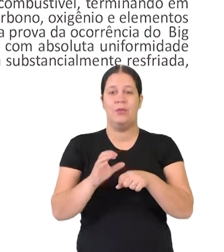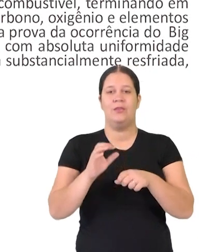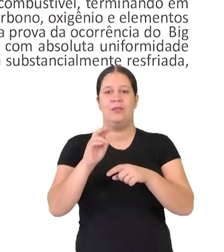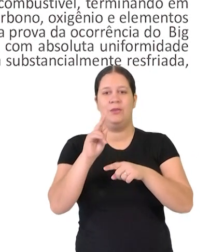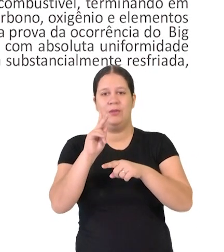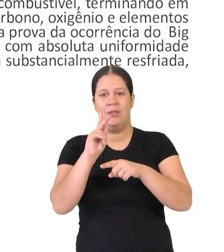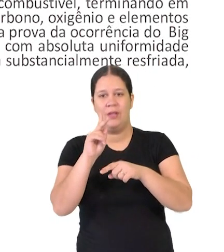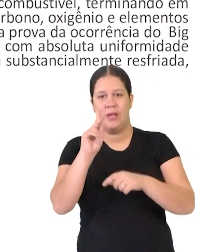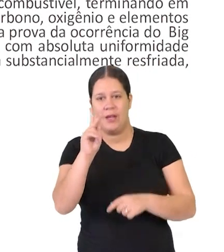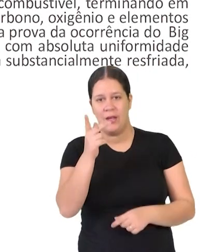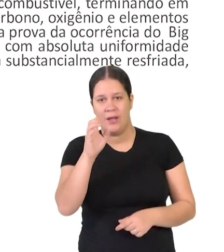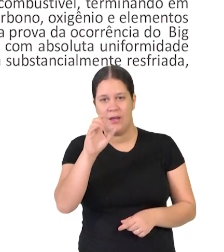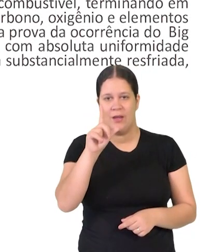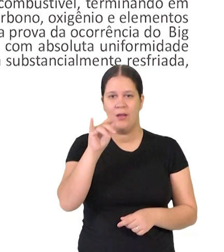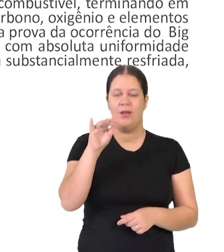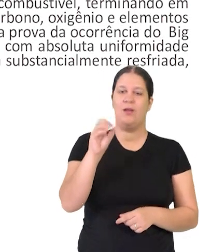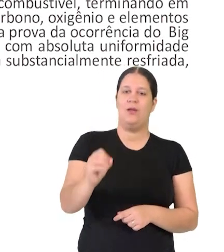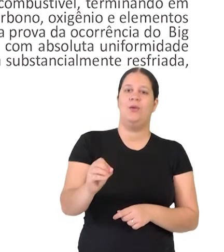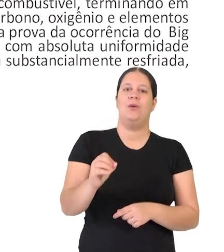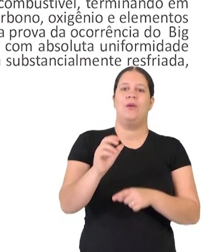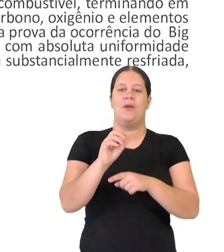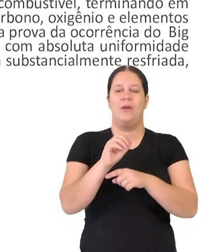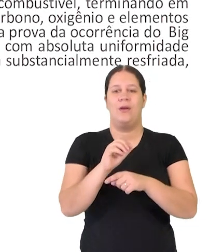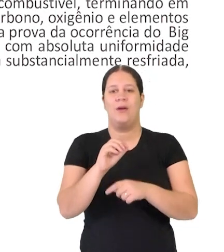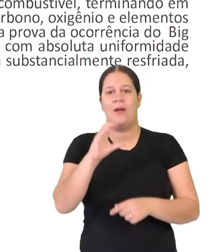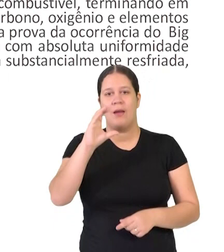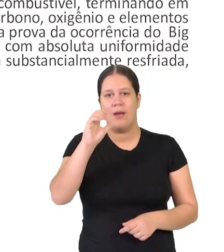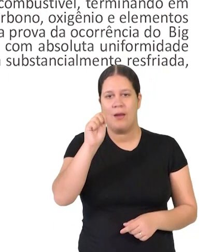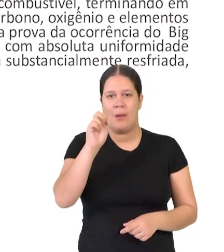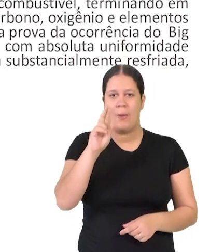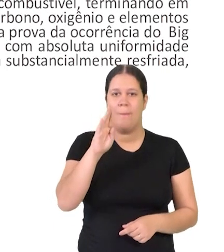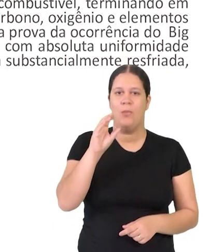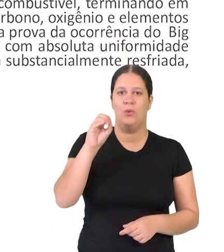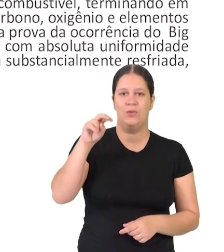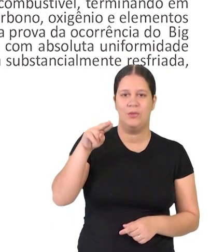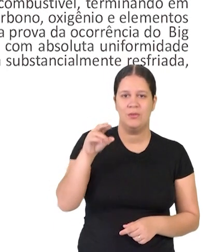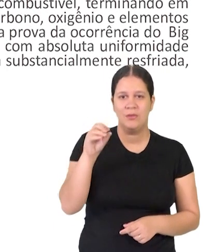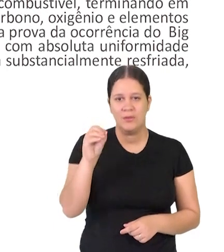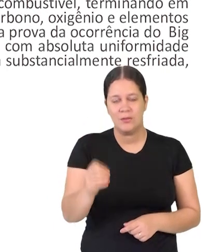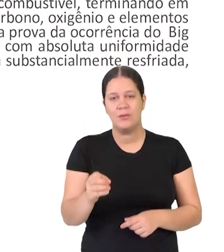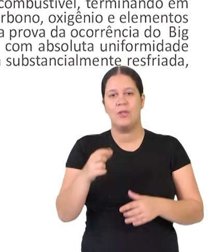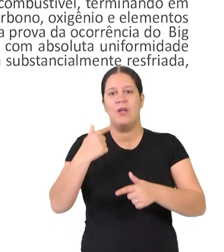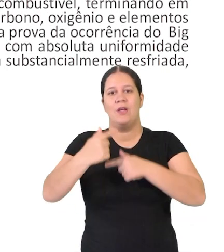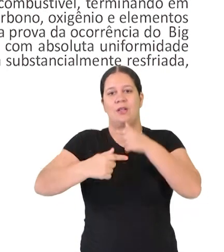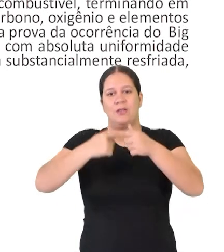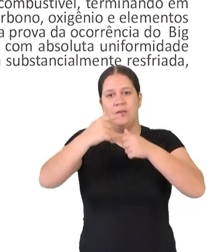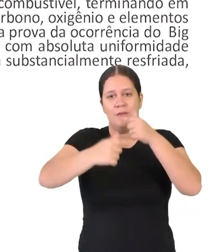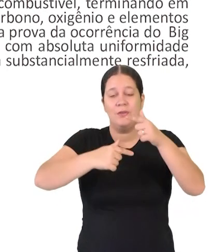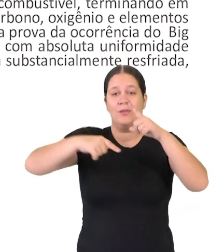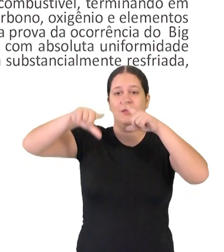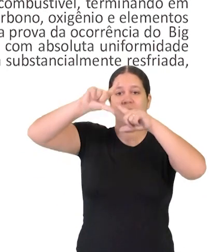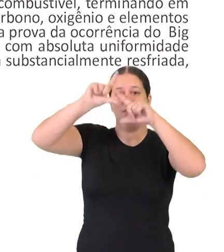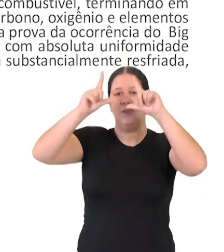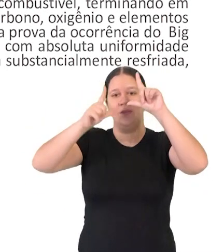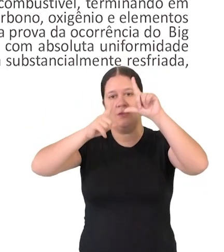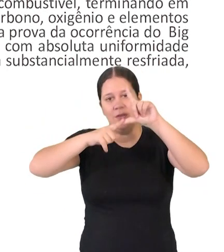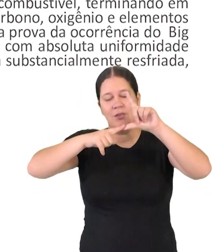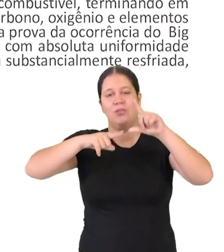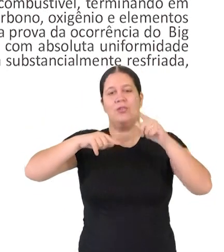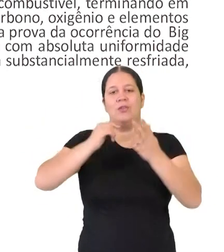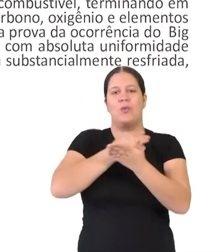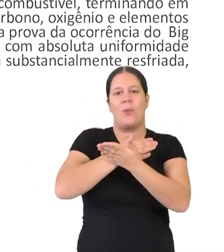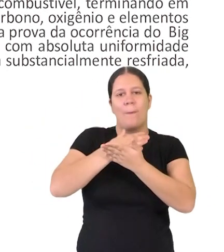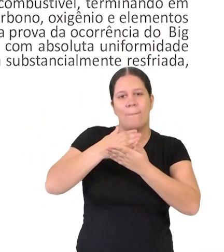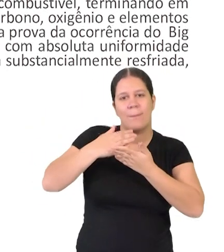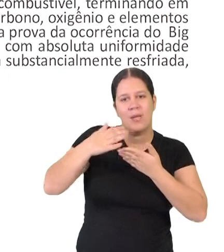carbono, oxigênio e elementos mais pesados. Ao gás interestelar para subsequentes gerações de estrelas. Ou seja, outras estrelas começam